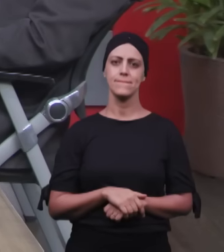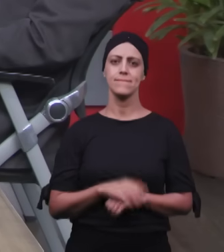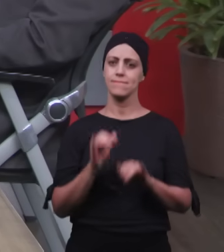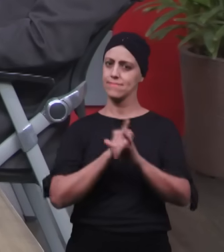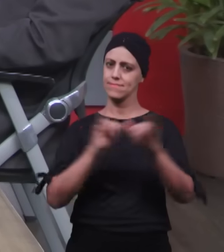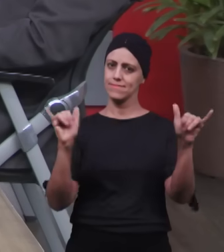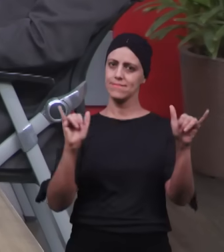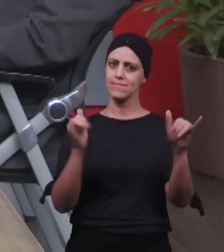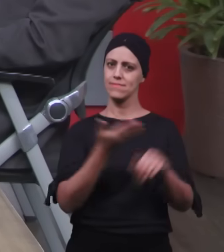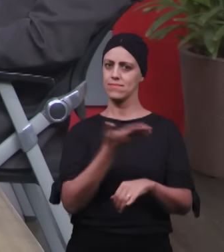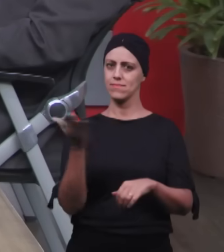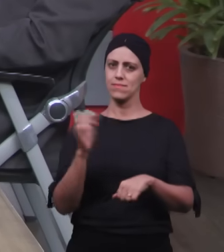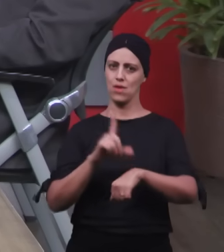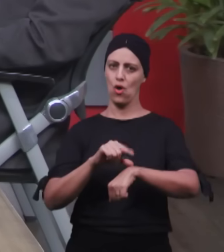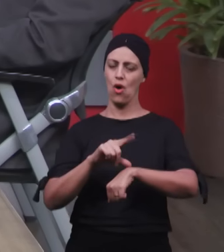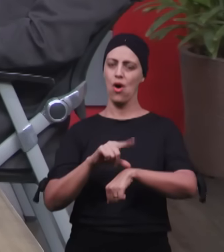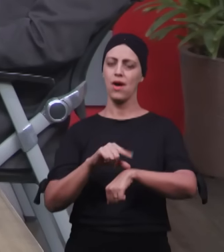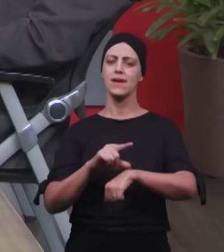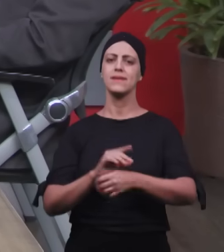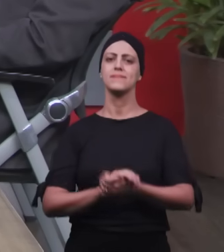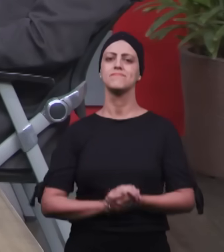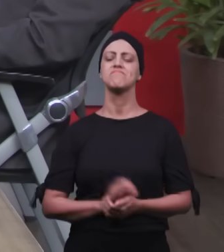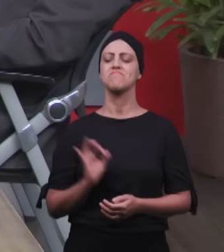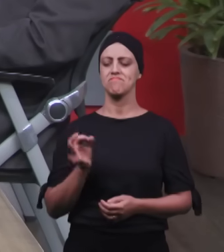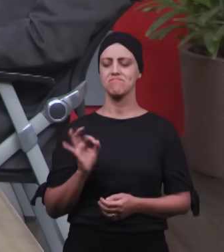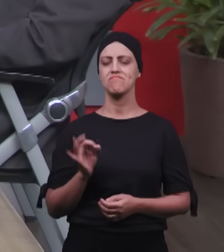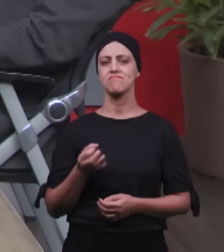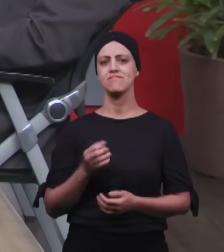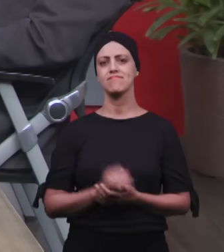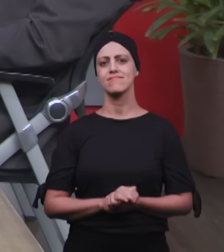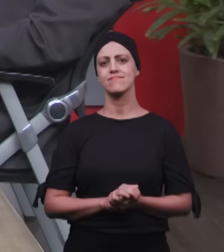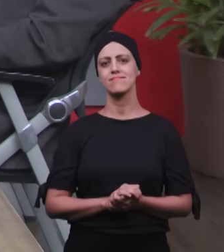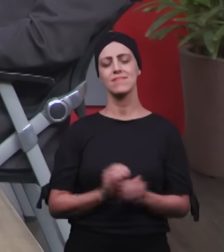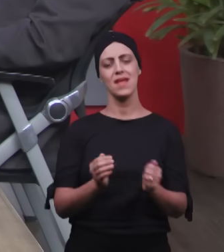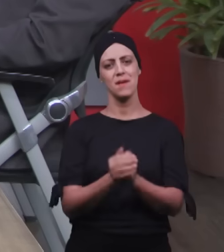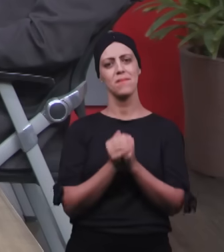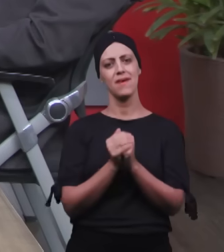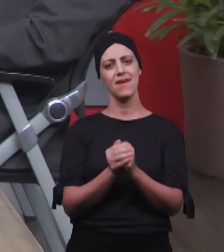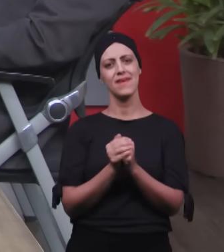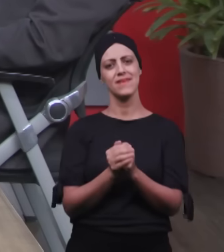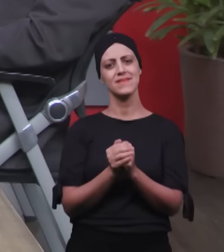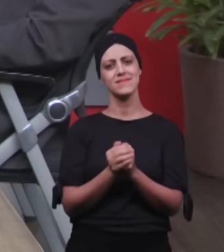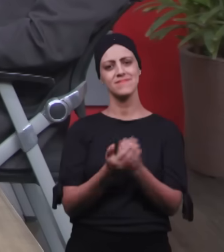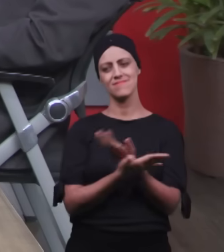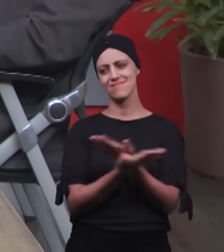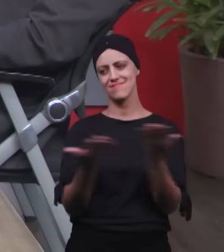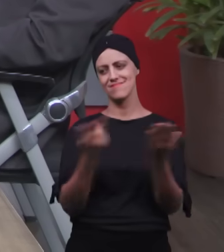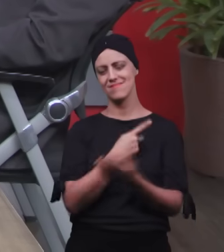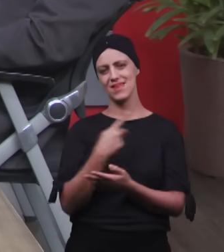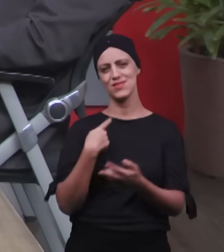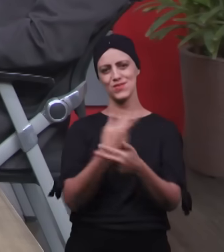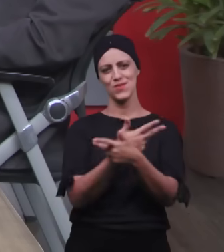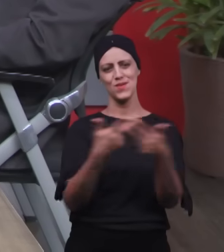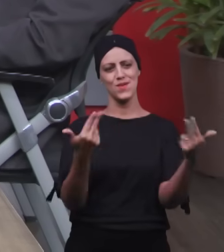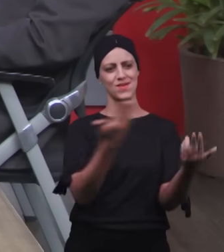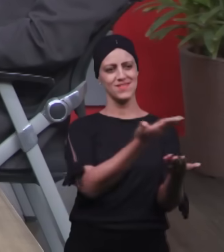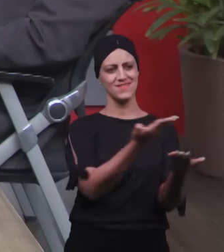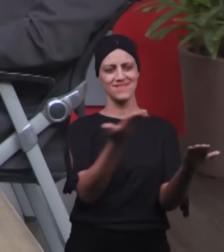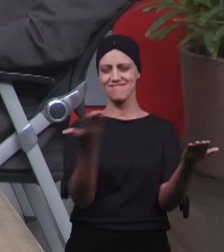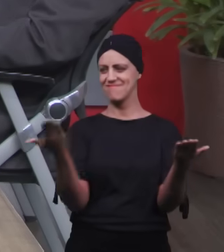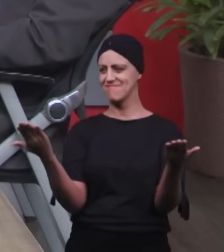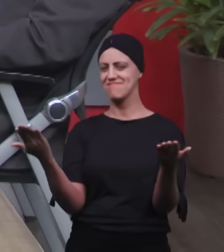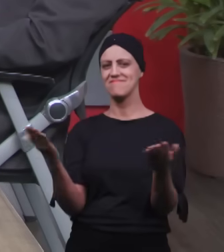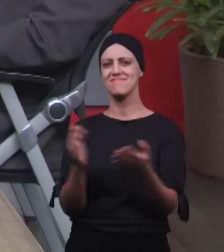o presencial são esse horário bem colocado aqui pelo pastor Amém então Pastor Marcelo pastor Figueiredo Pastor